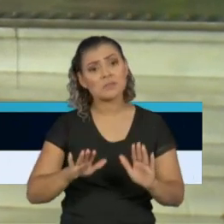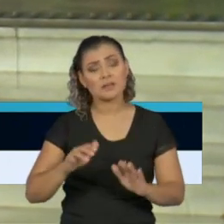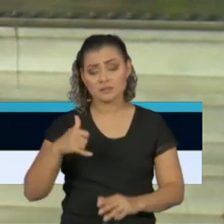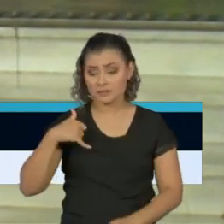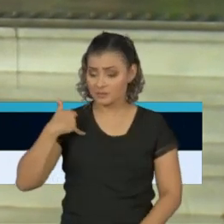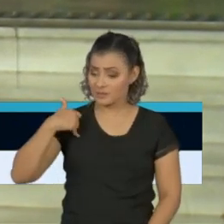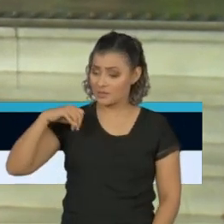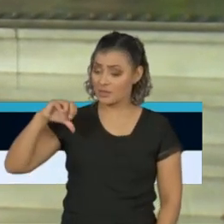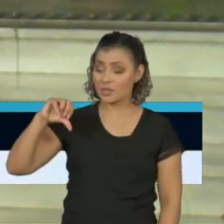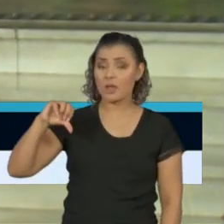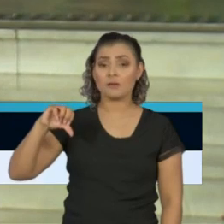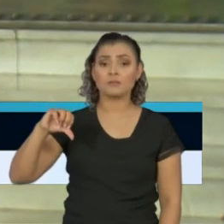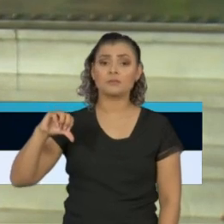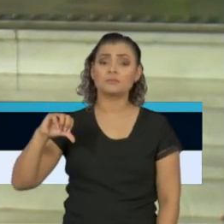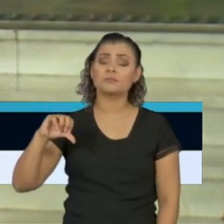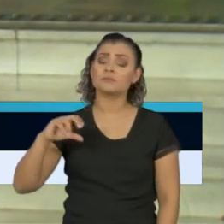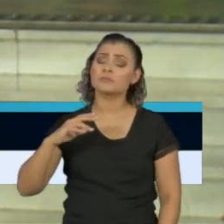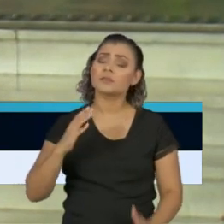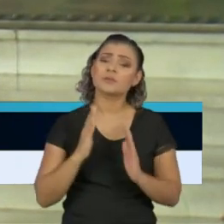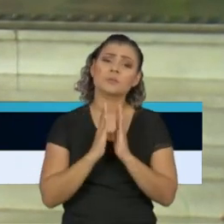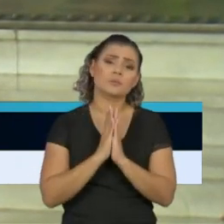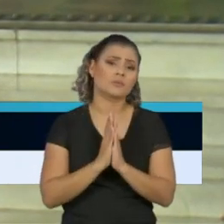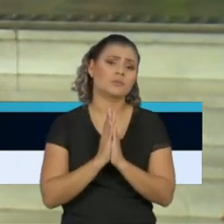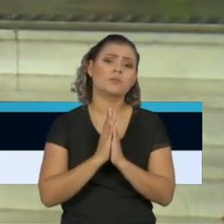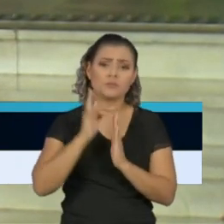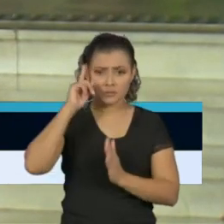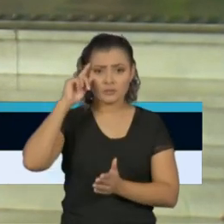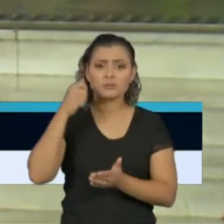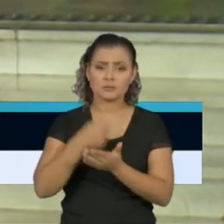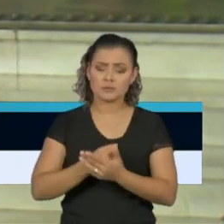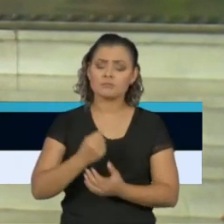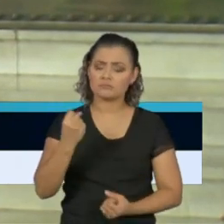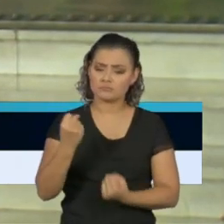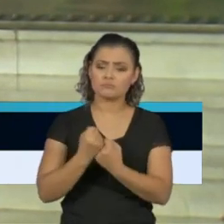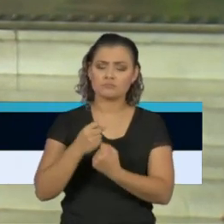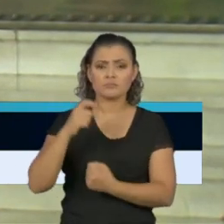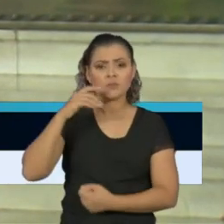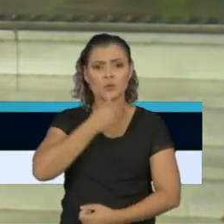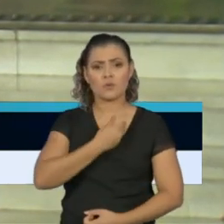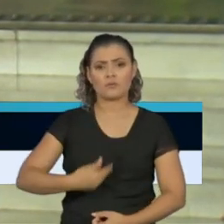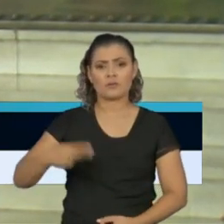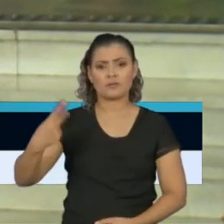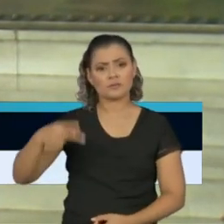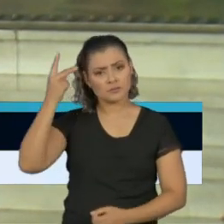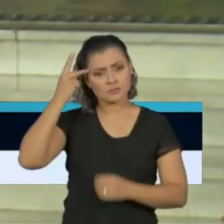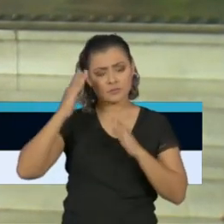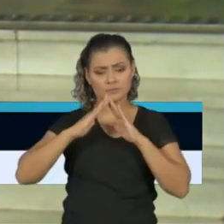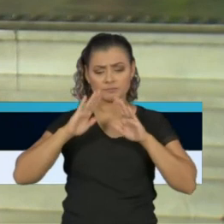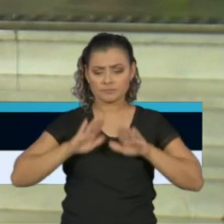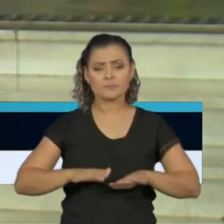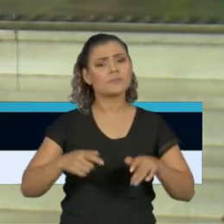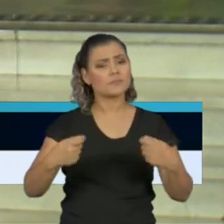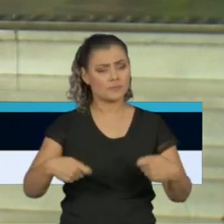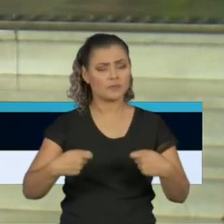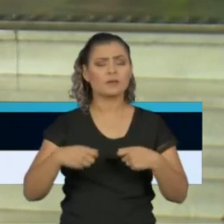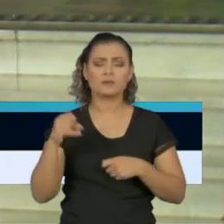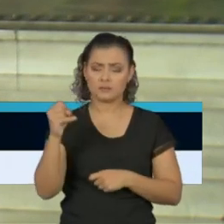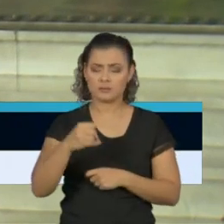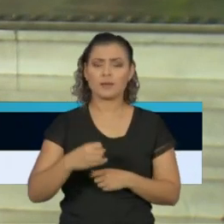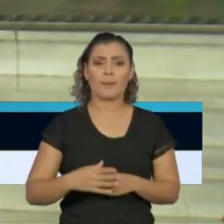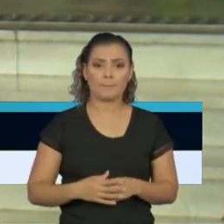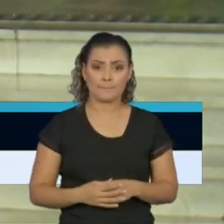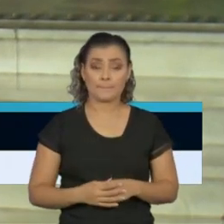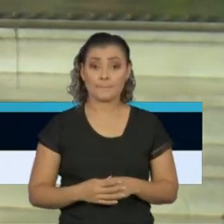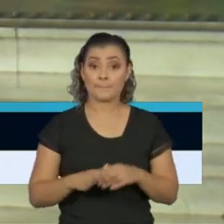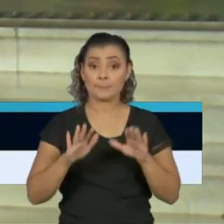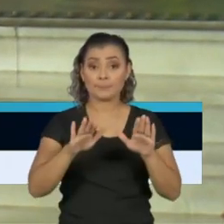de idade o seu apoio à decisão do governo de São Paulo de manter o isolamento social.